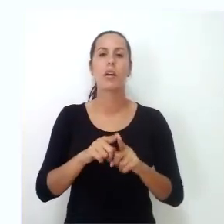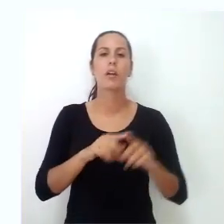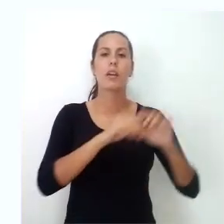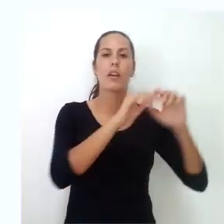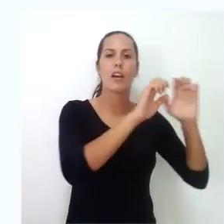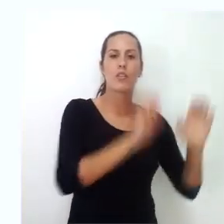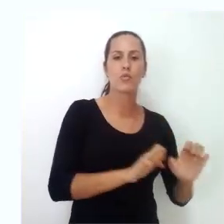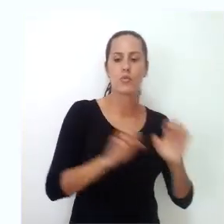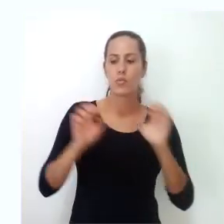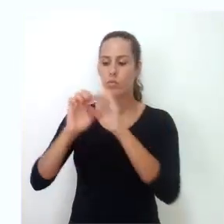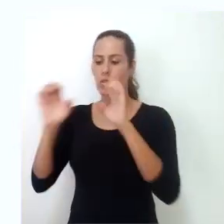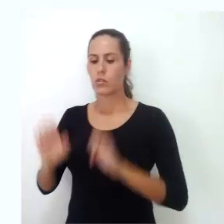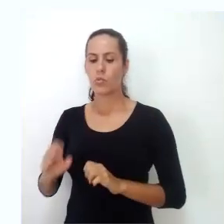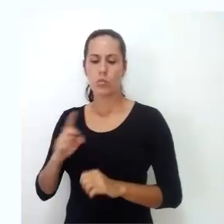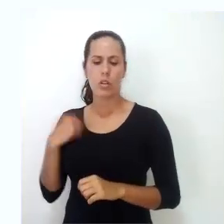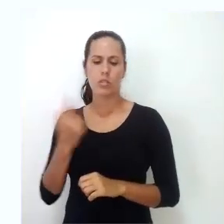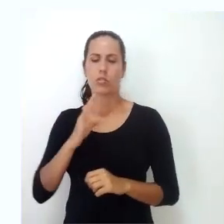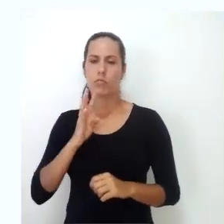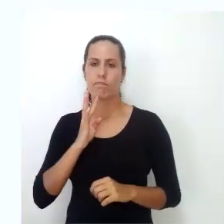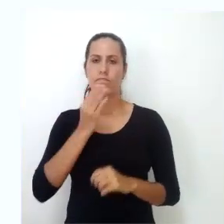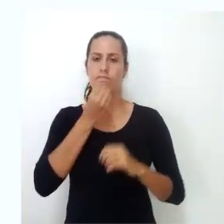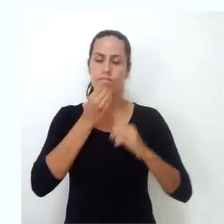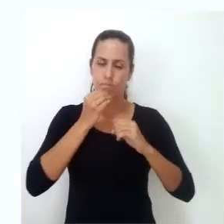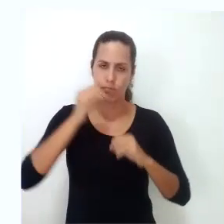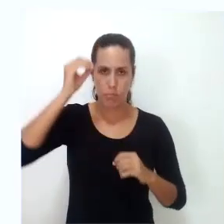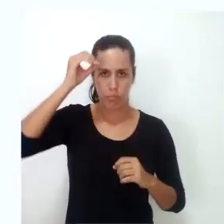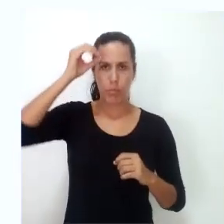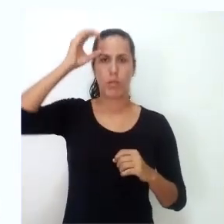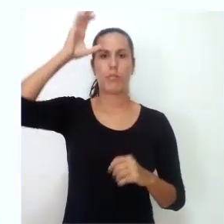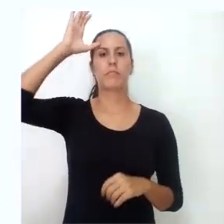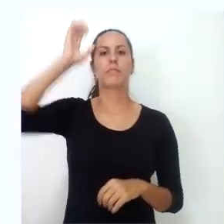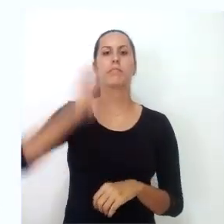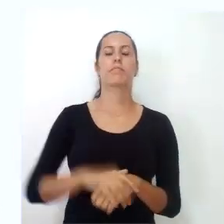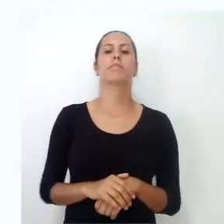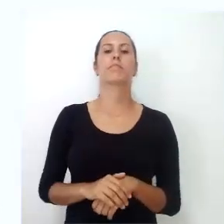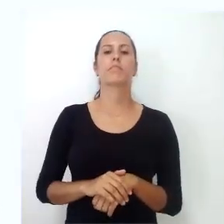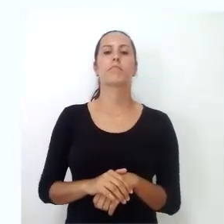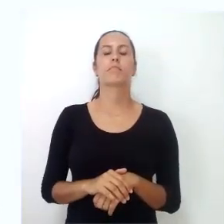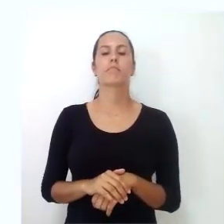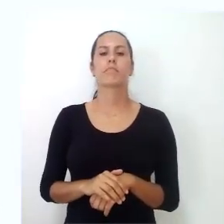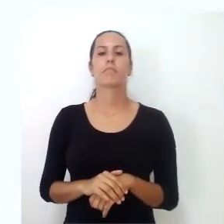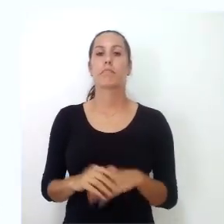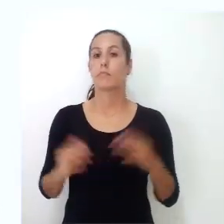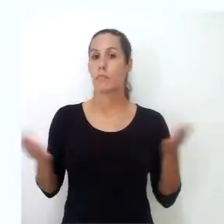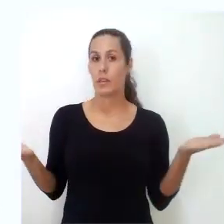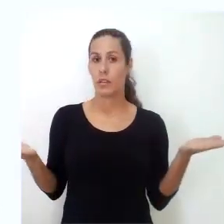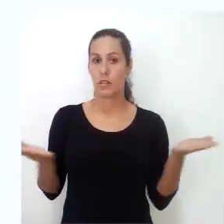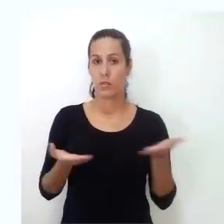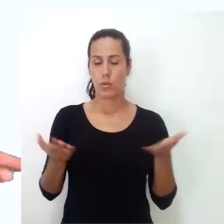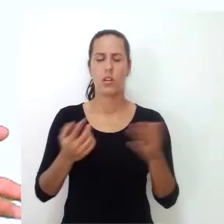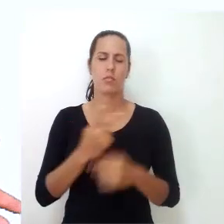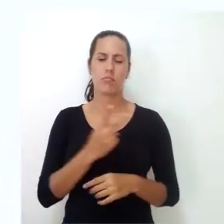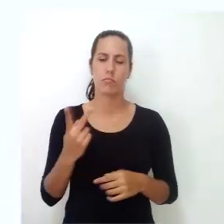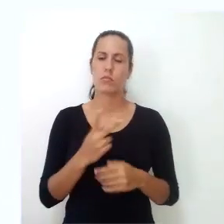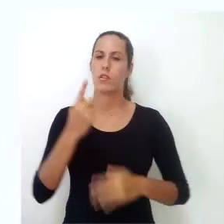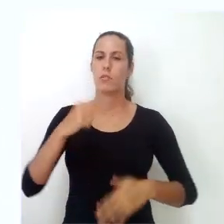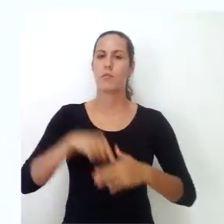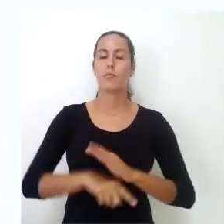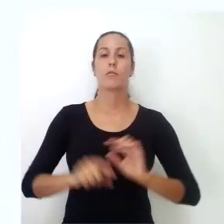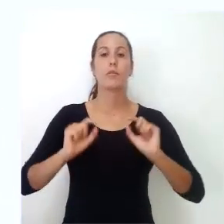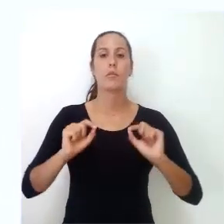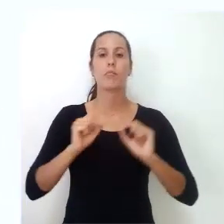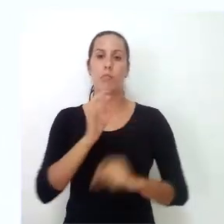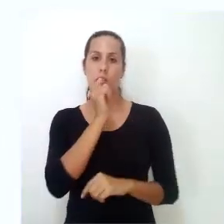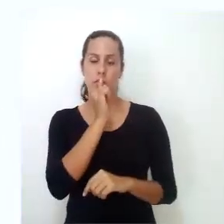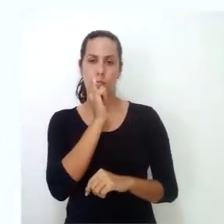certo? Então vamos discutir um pouco sobre textos legais, textos normativos. Já de antemão, digo a